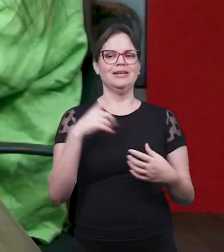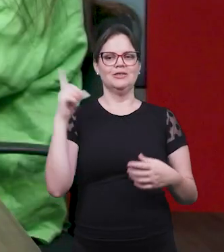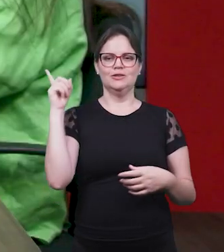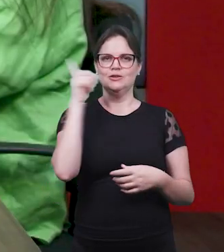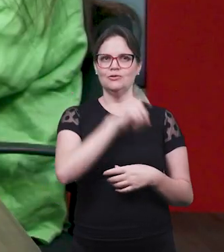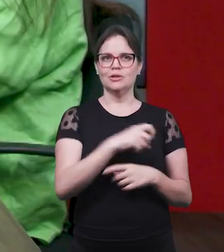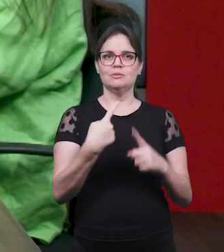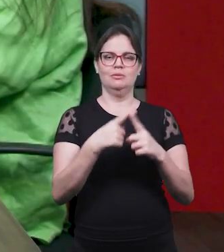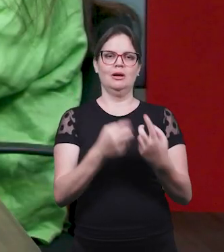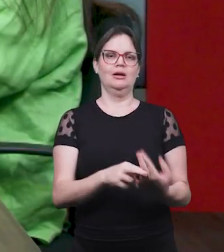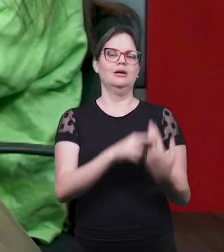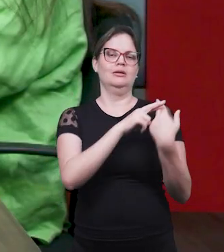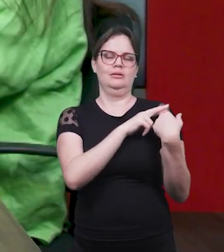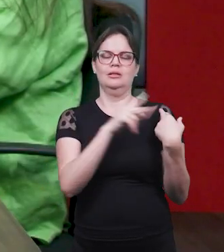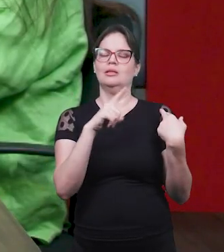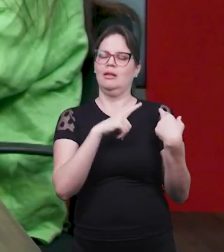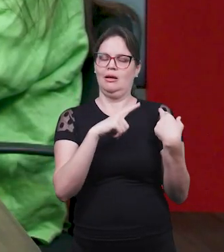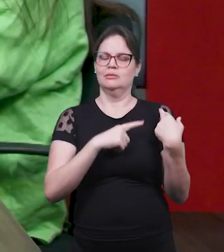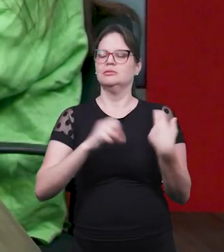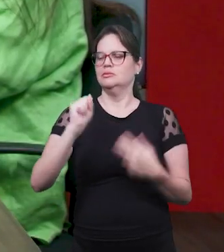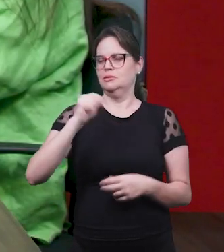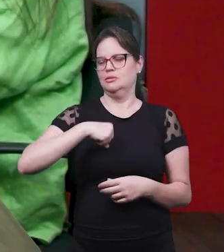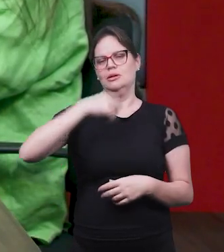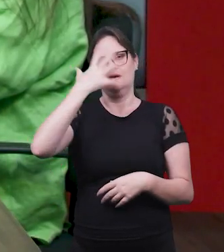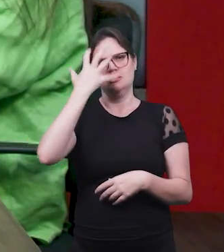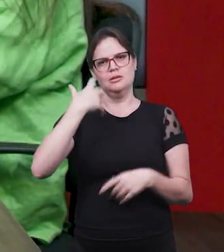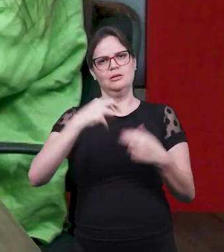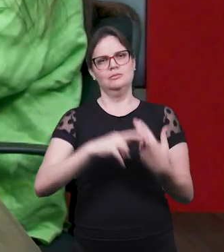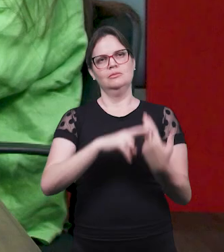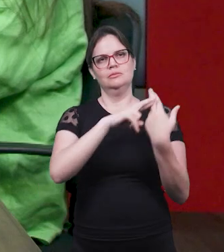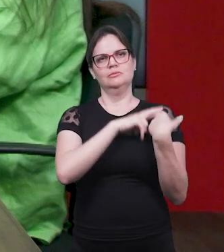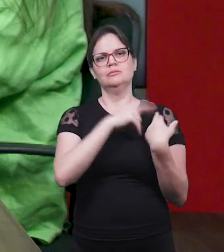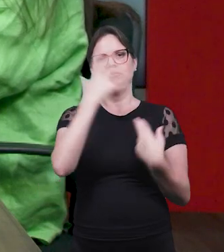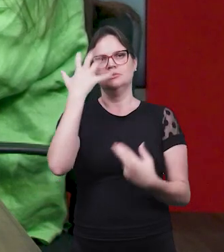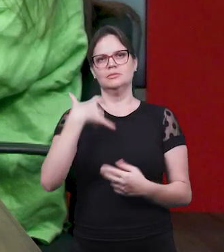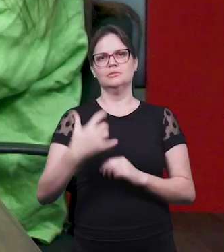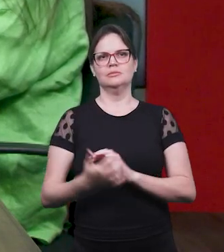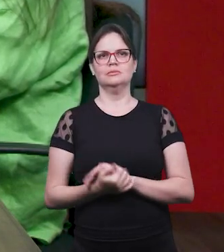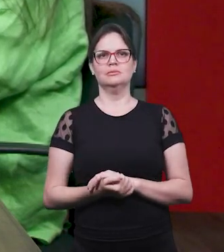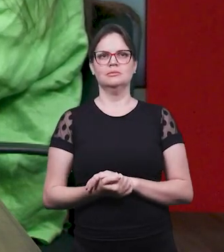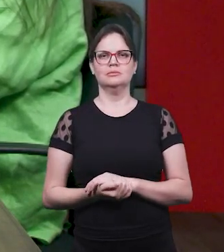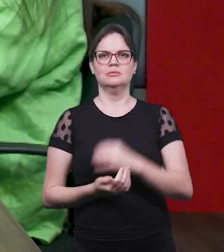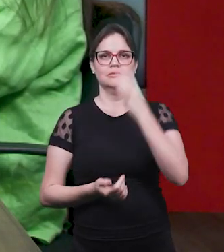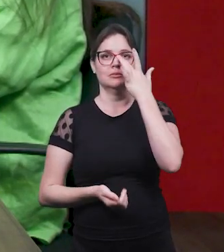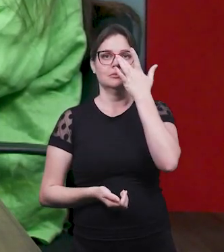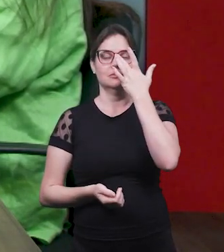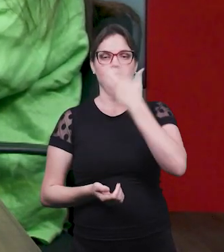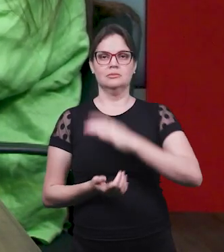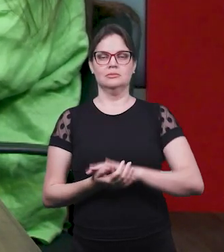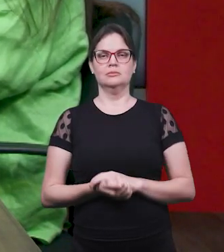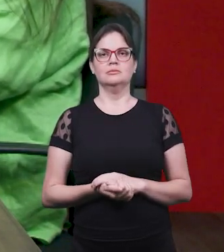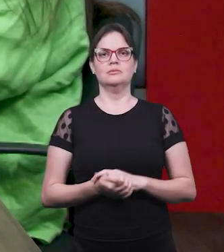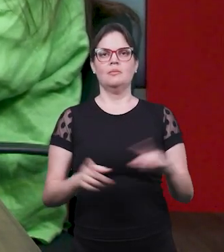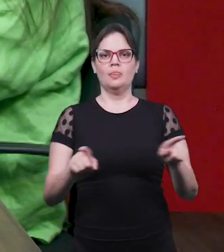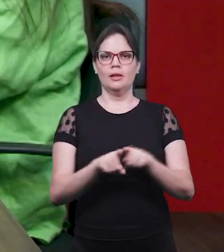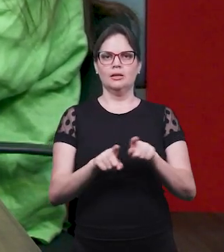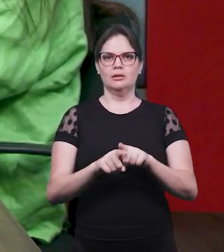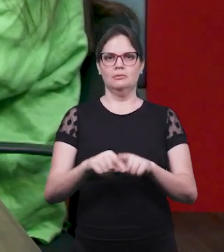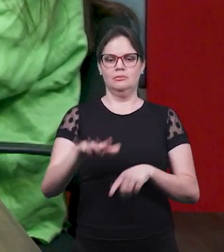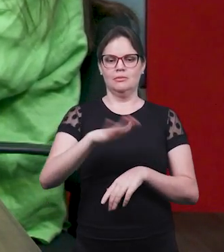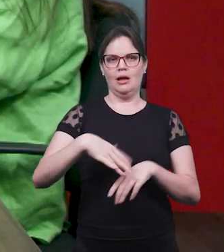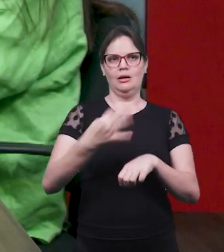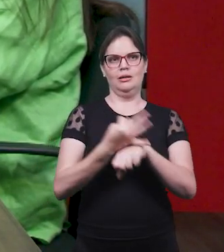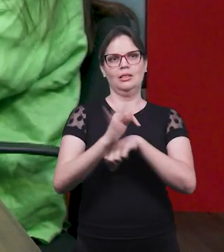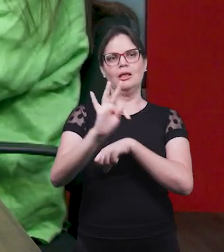uma responsabilidade muito de uma grande, responsabilidade, né? Cuidar do amor de alguém. E de a parte técnica